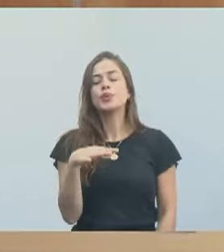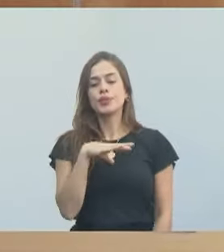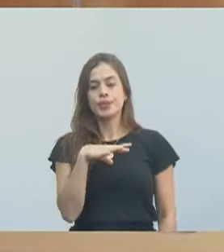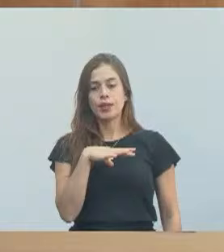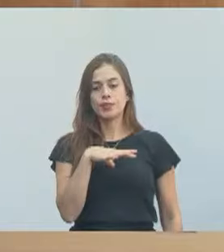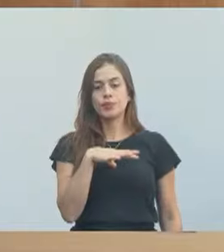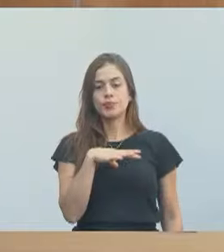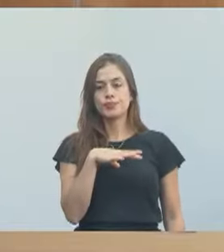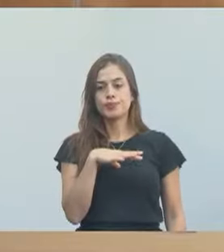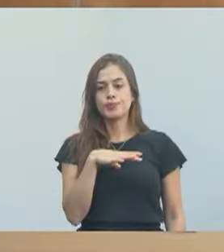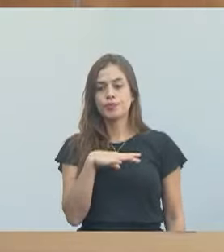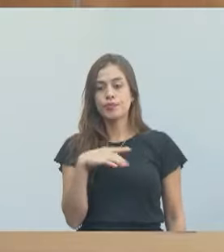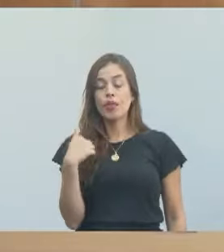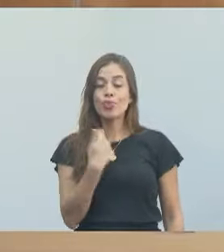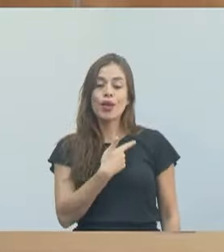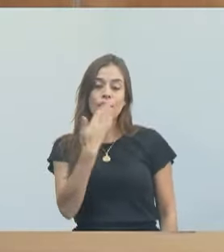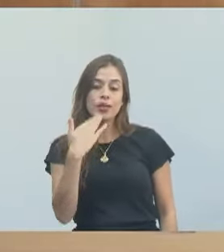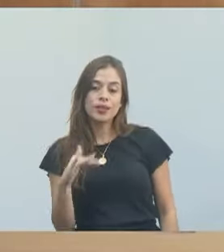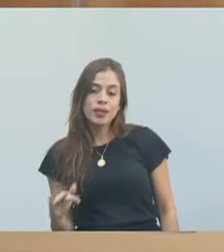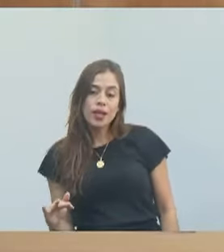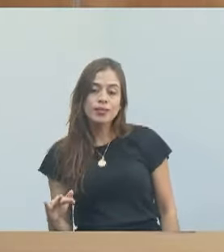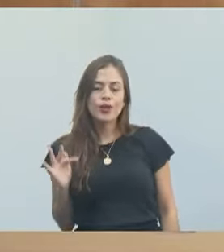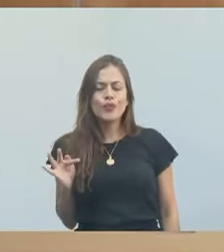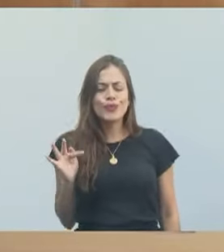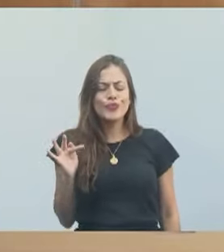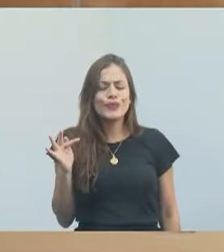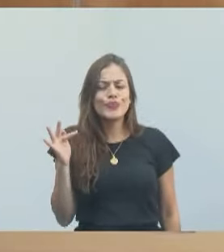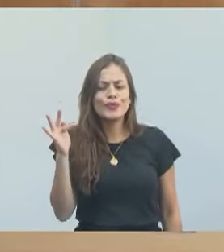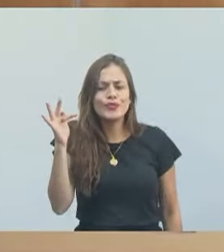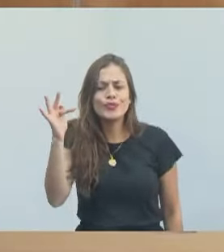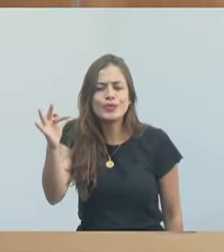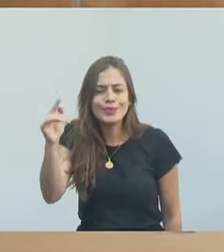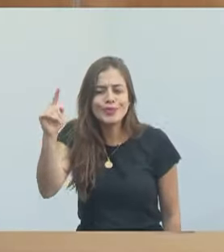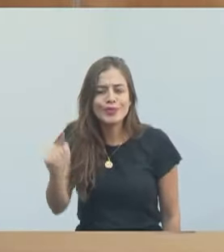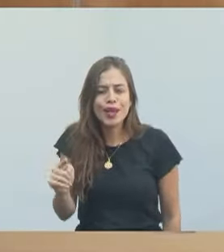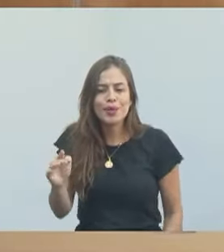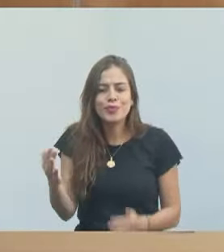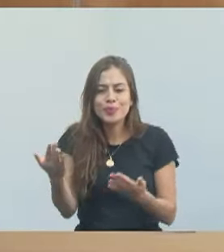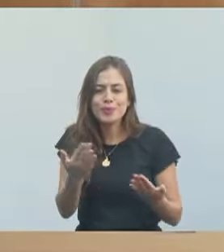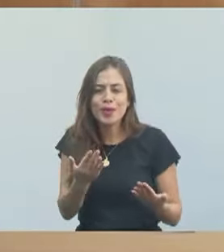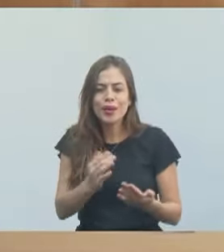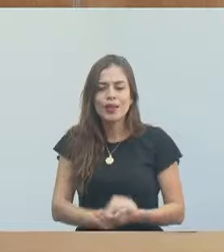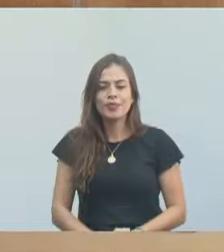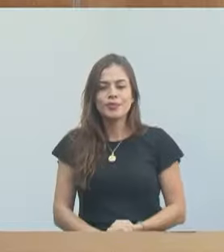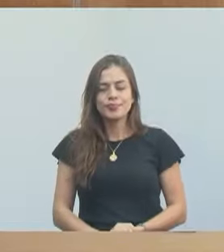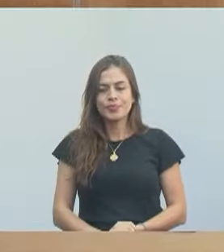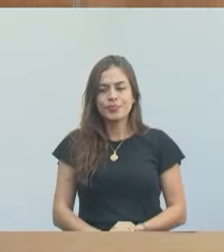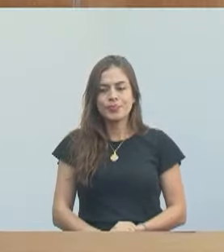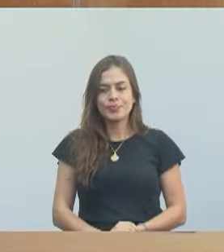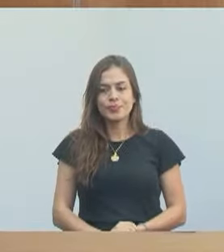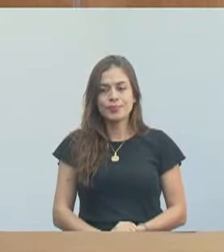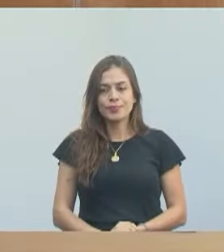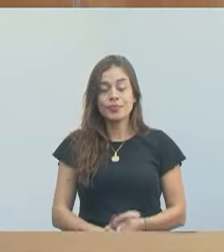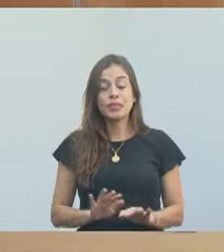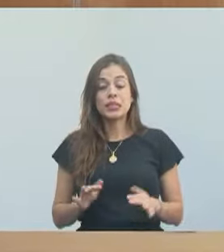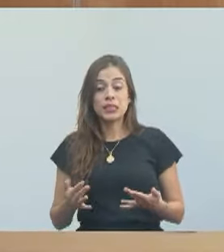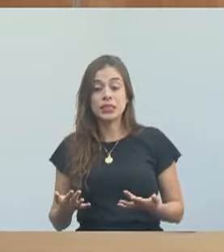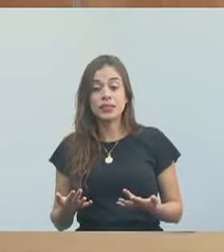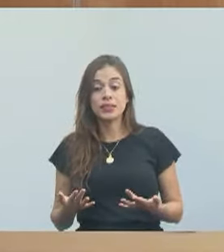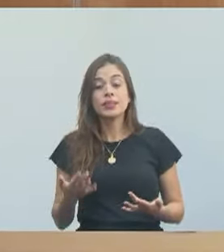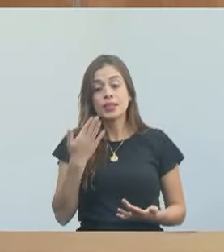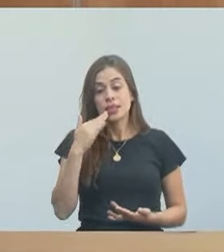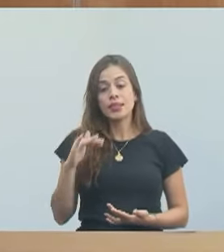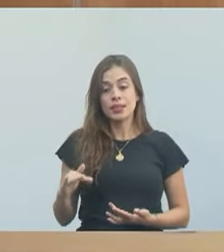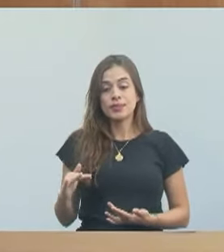município, que são as nossas crianças, que o futuro daqui para frente está na mão dessas novas crianças que vão chegar e que já estão